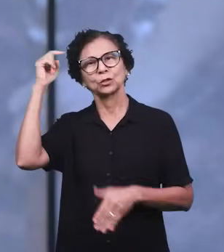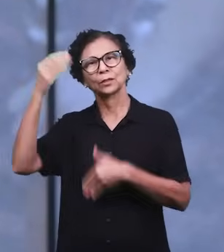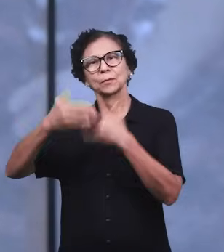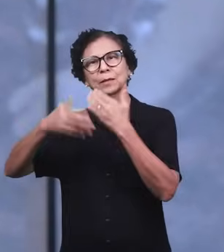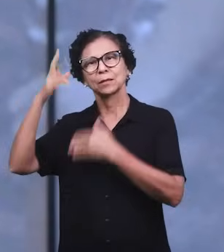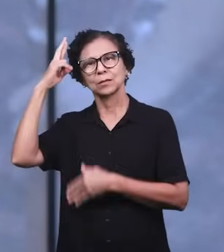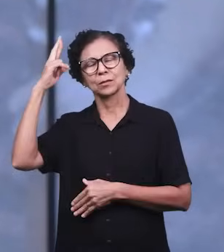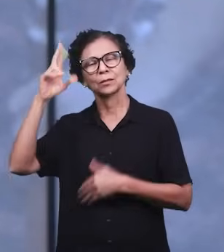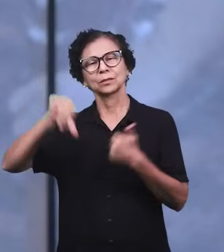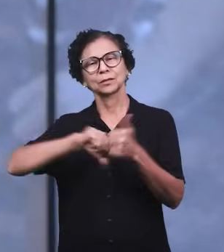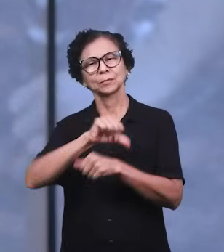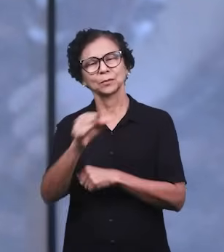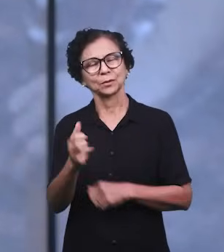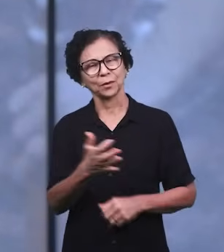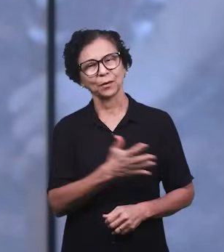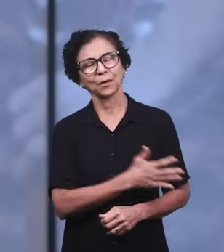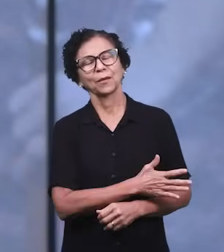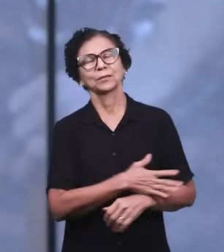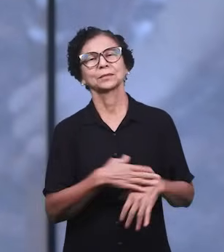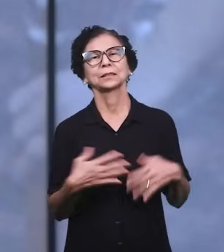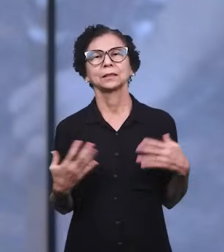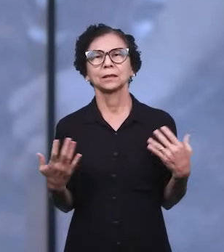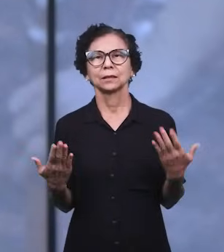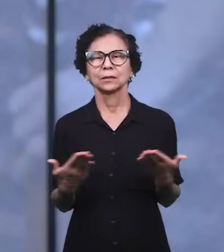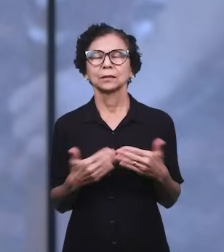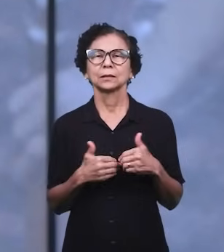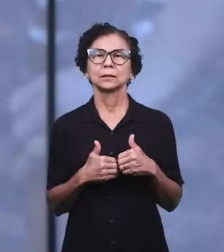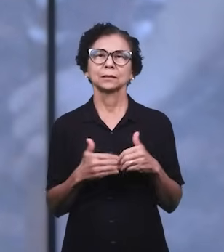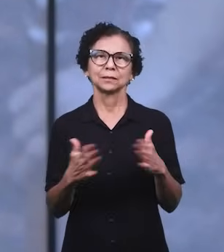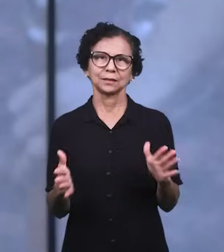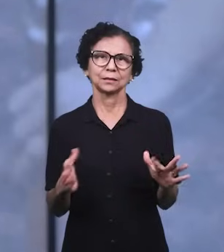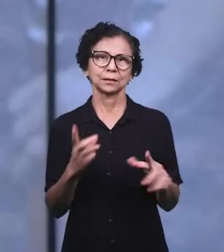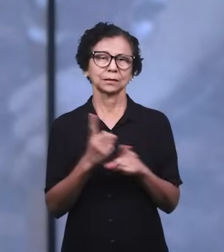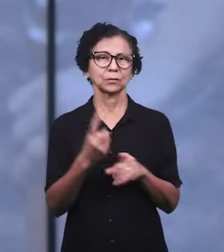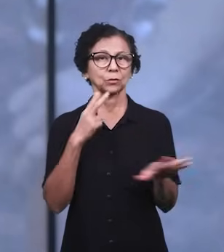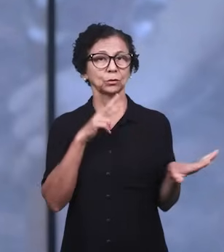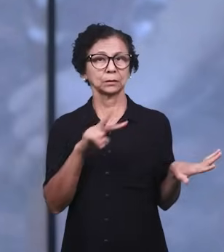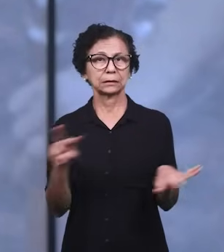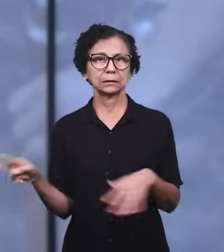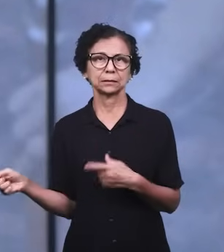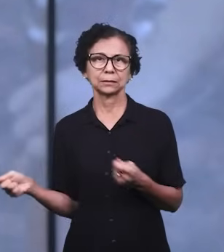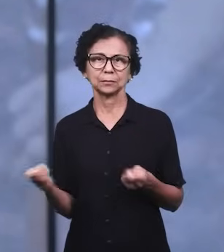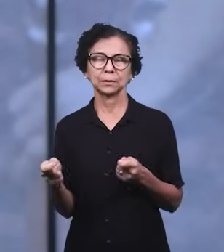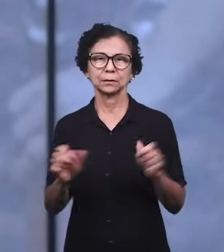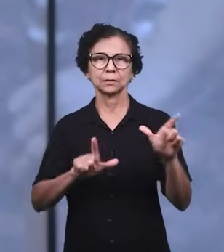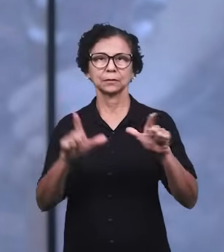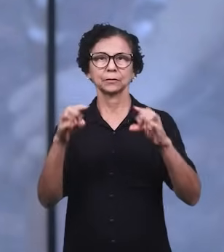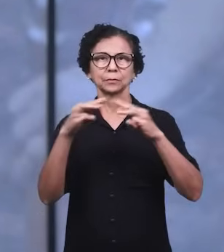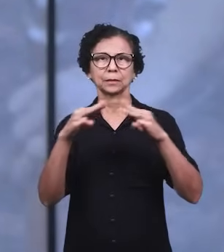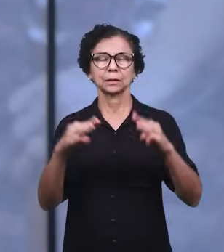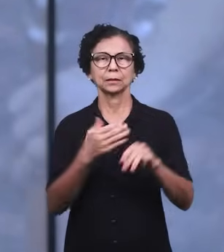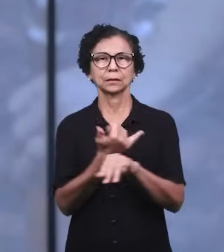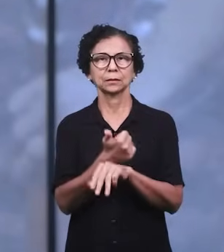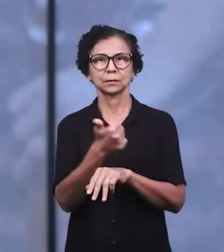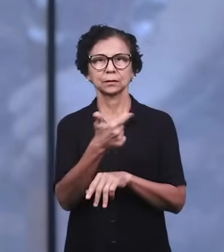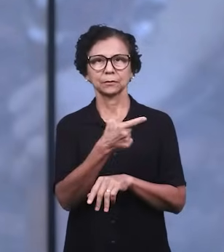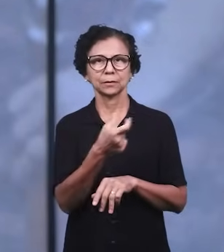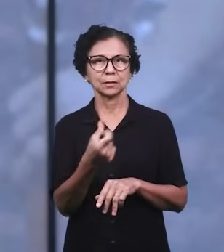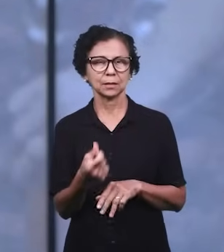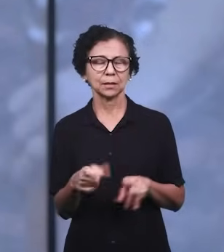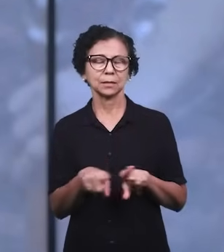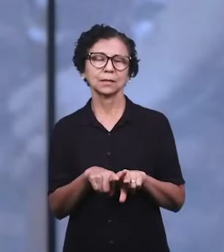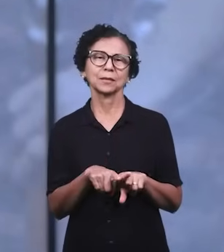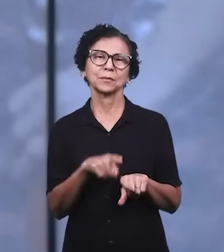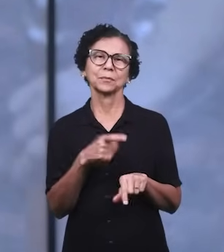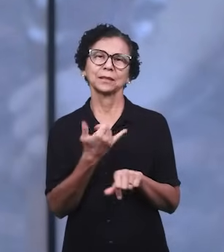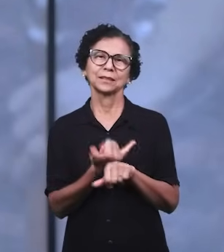dias. É a experiência que nós temos. Estamos agora dando início a esse encontro semanal que nós temos pela TV Manaim, canal 126, também pelo